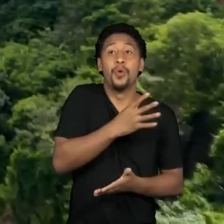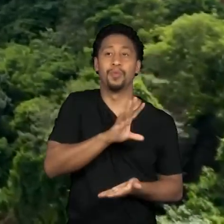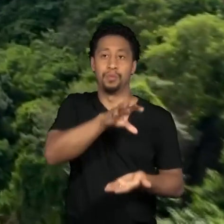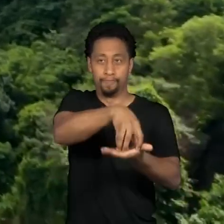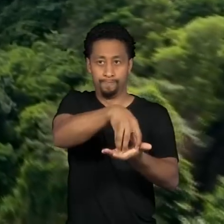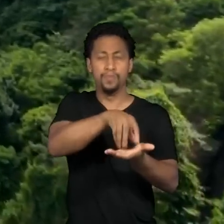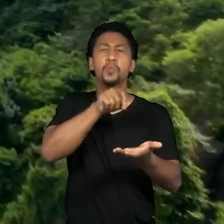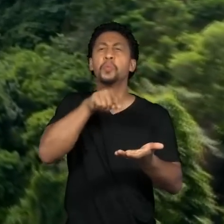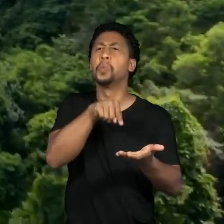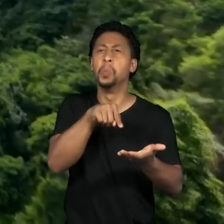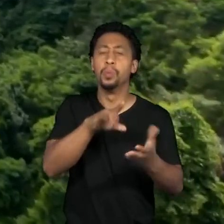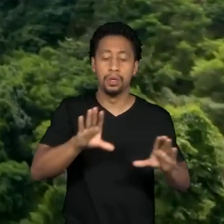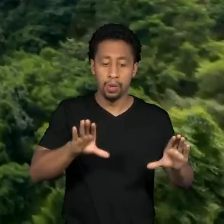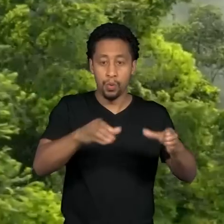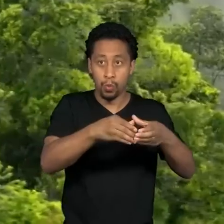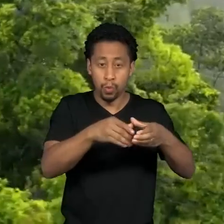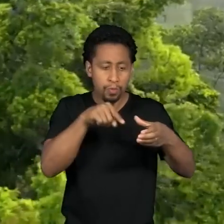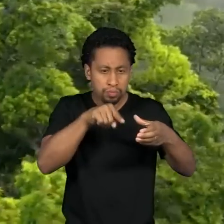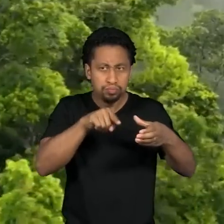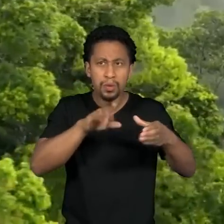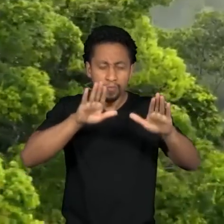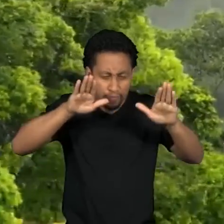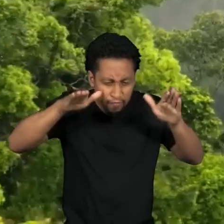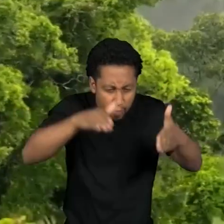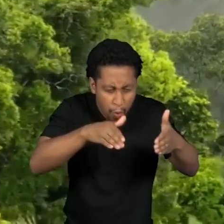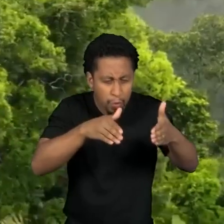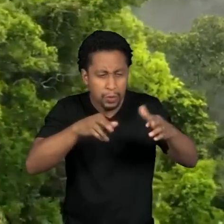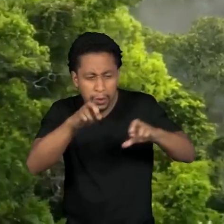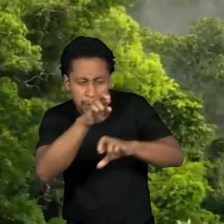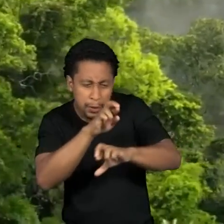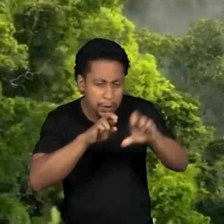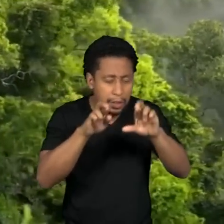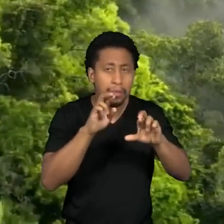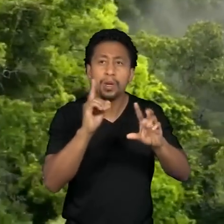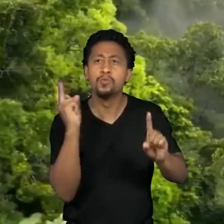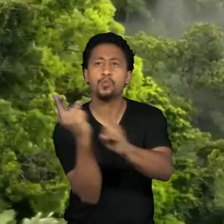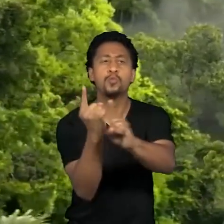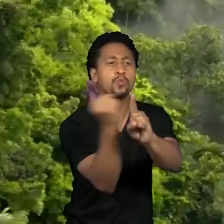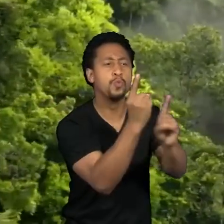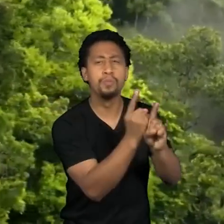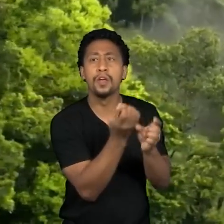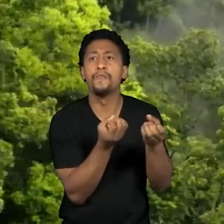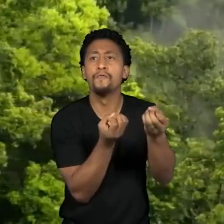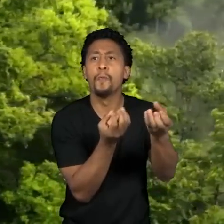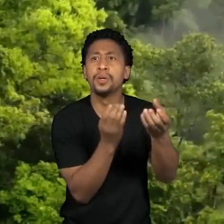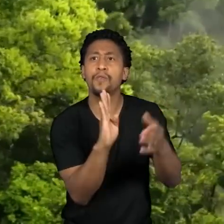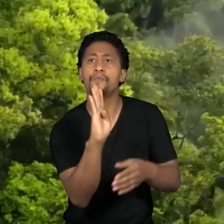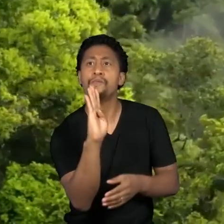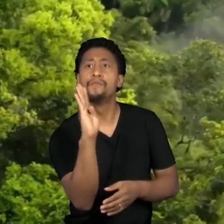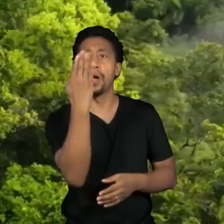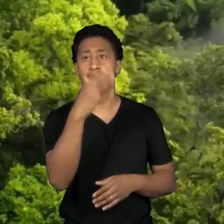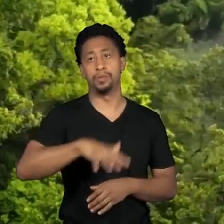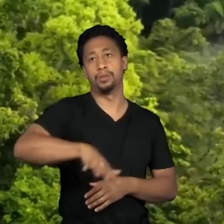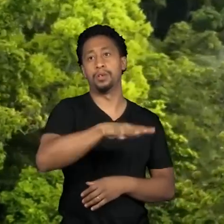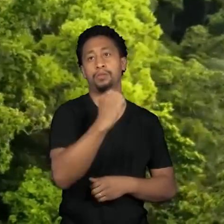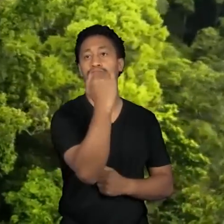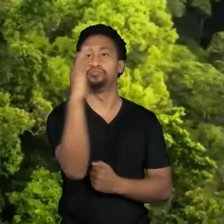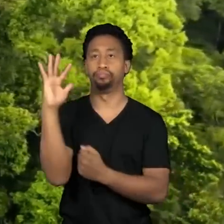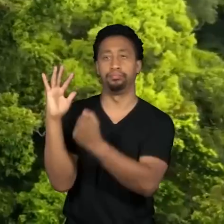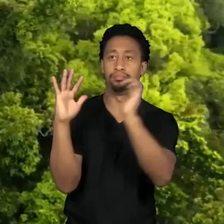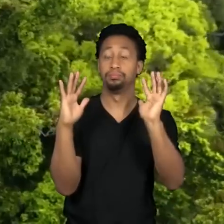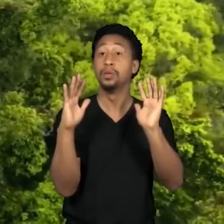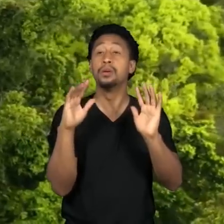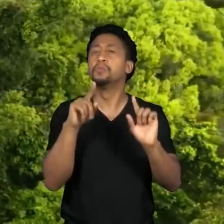Grupo Especializado de Fiscalização de Fraudes no Sistema de Controle Florestal. A ideia é